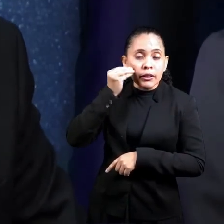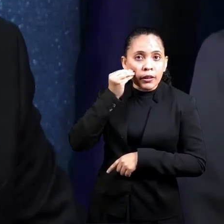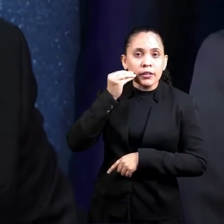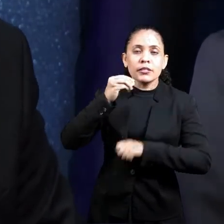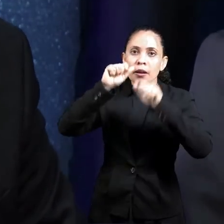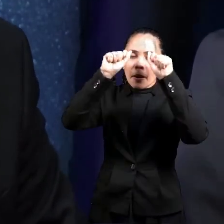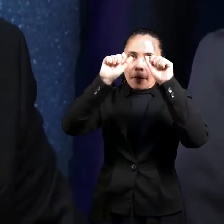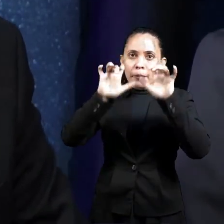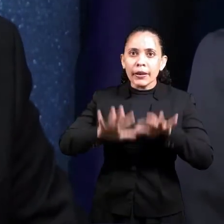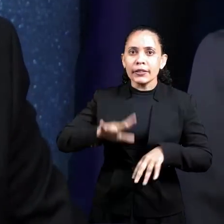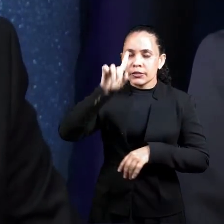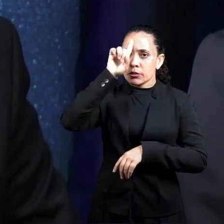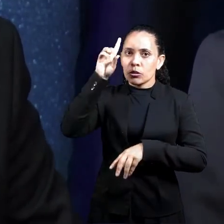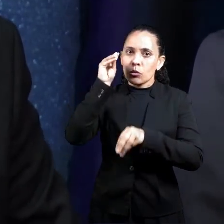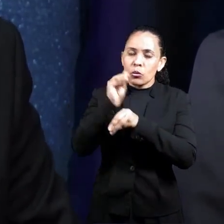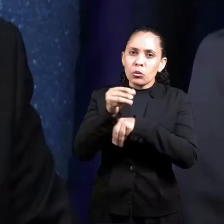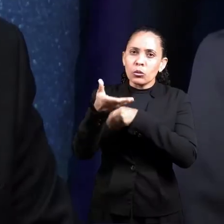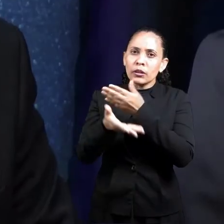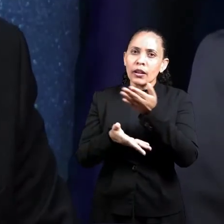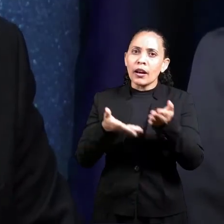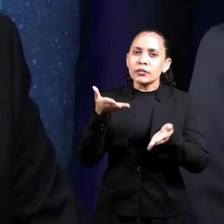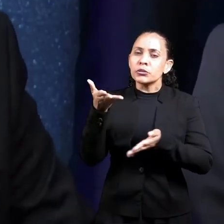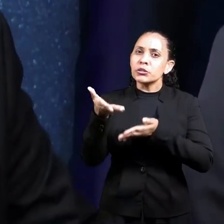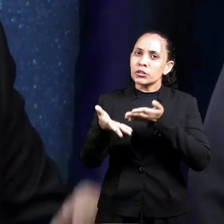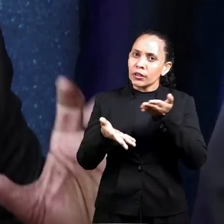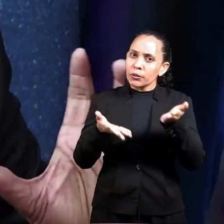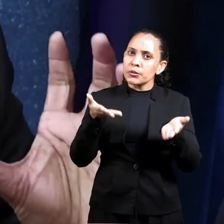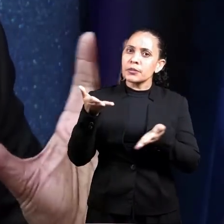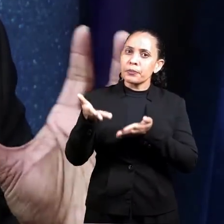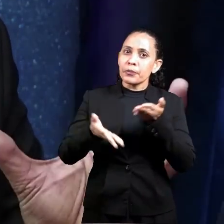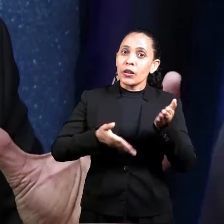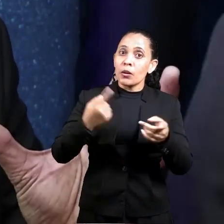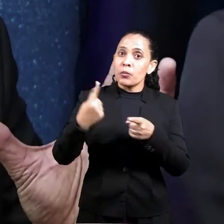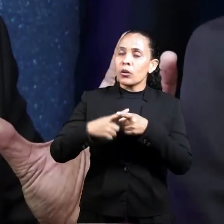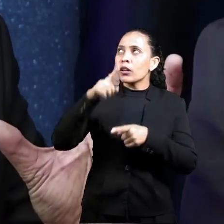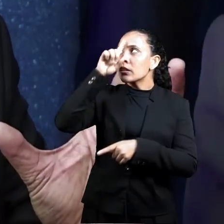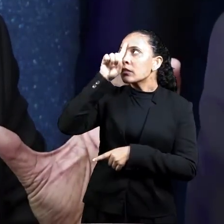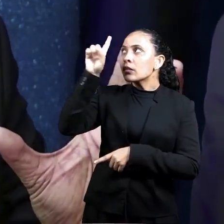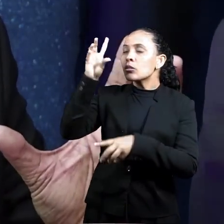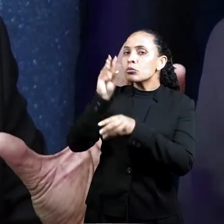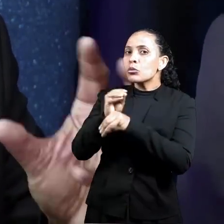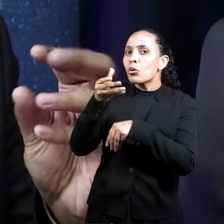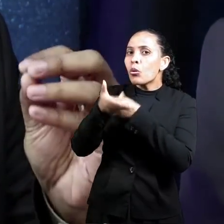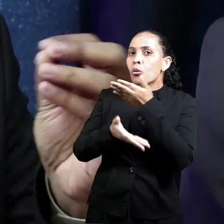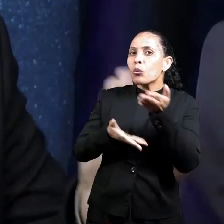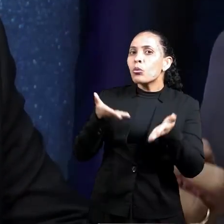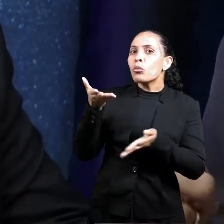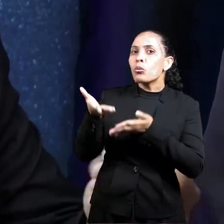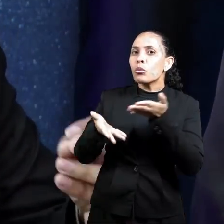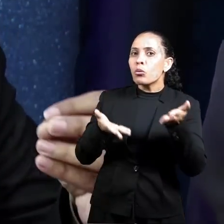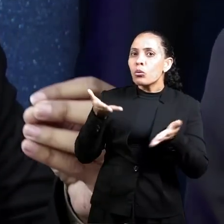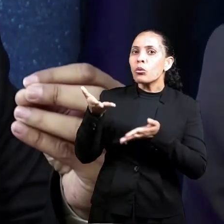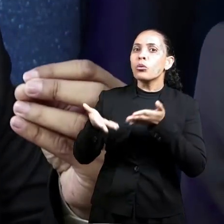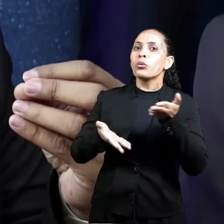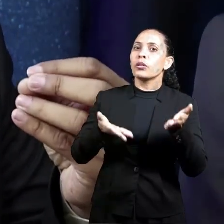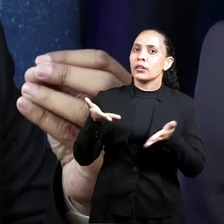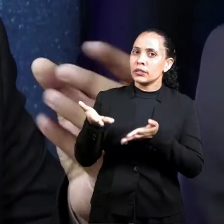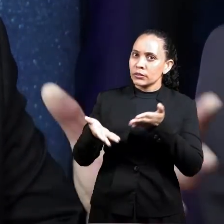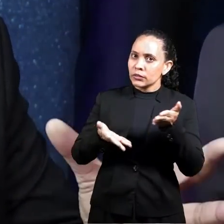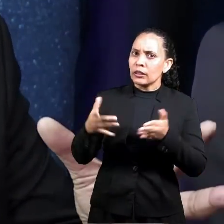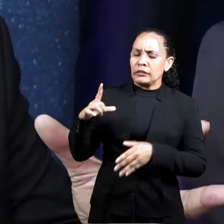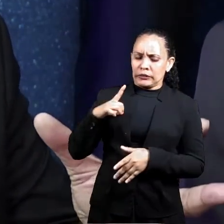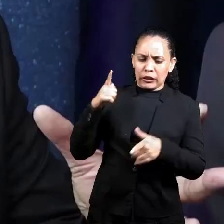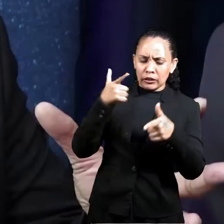de Deus, com o cuidado de É. Deus, com a preservação de Deus, Isso. porque Deus cuida. Vem investidas,